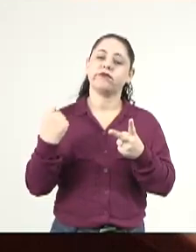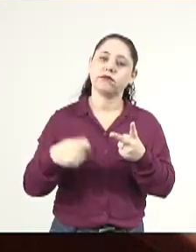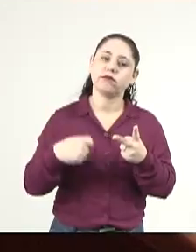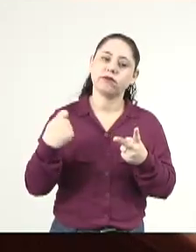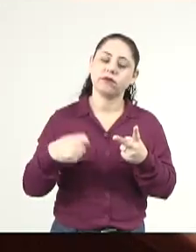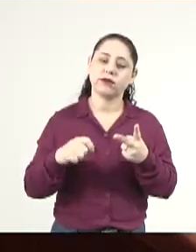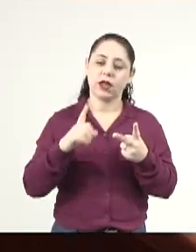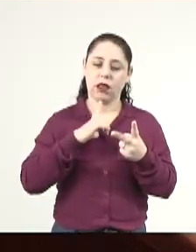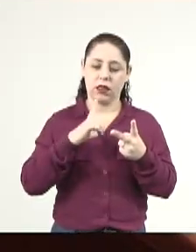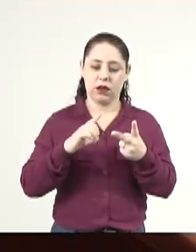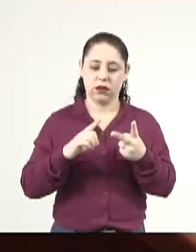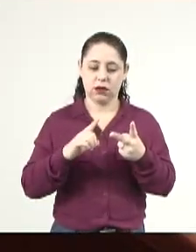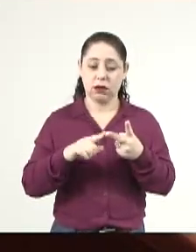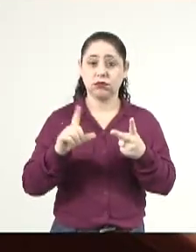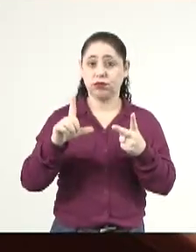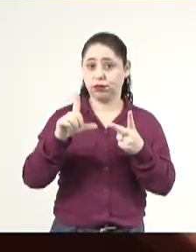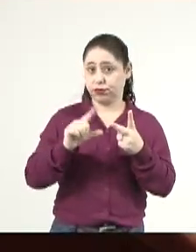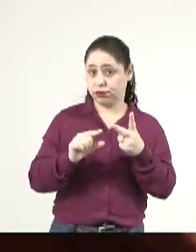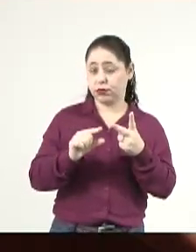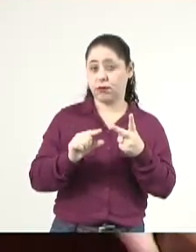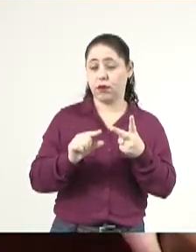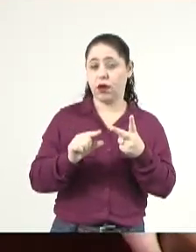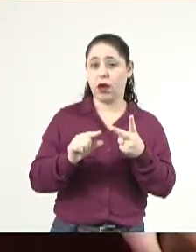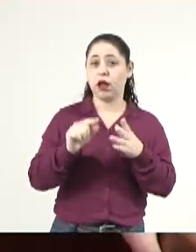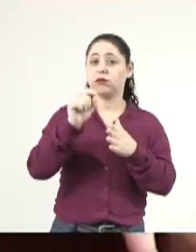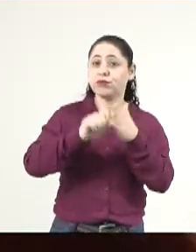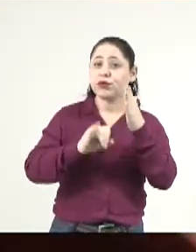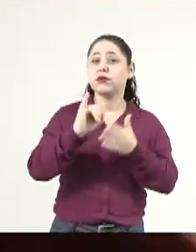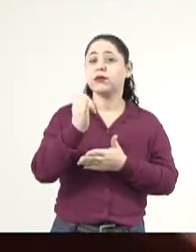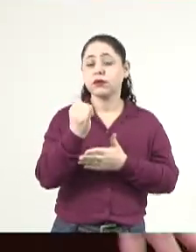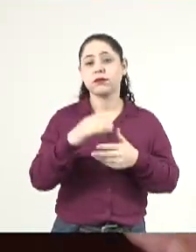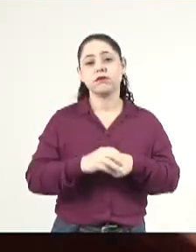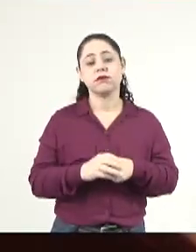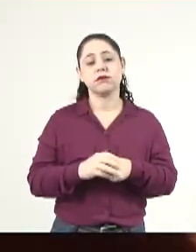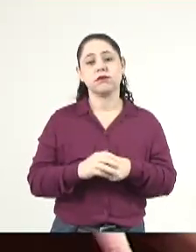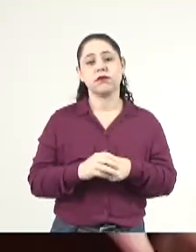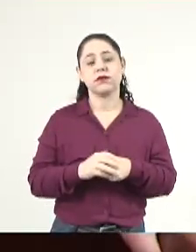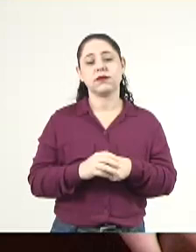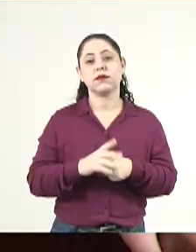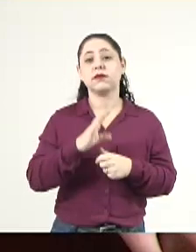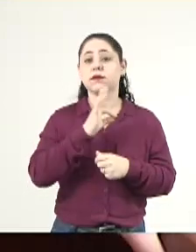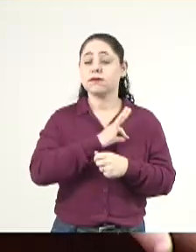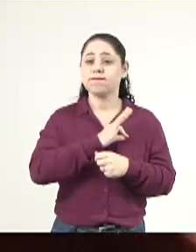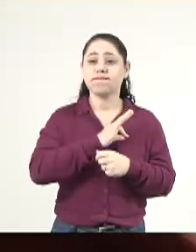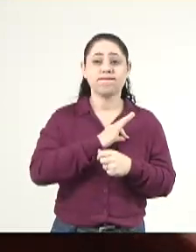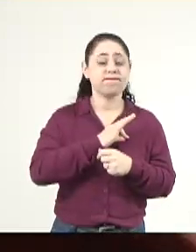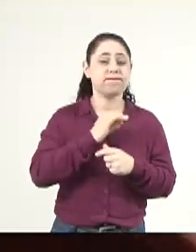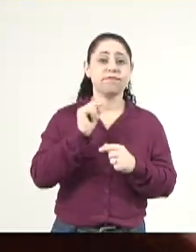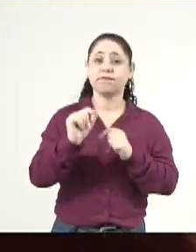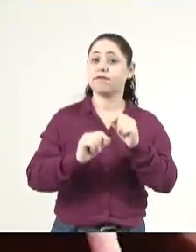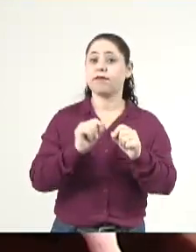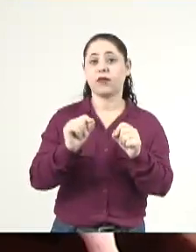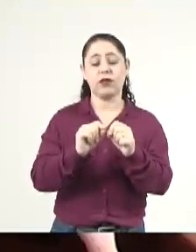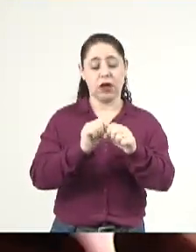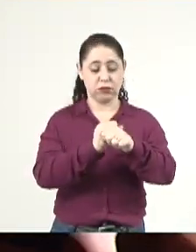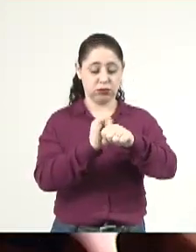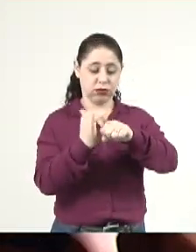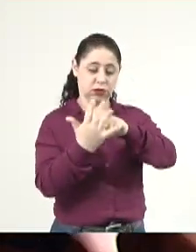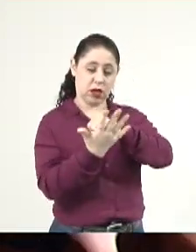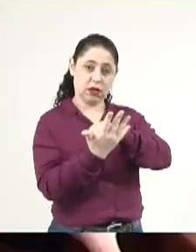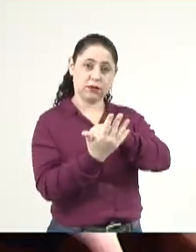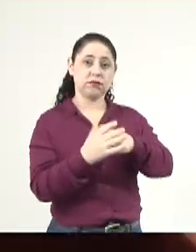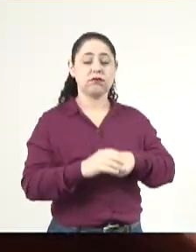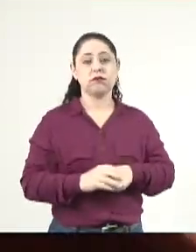né, reduzir a carga tributária, desonerar a folha, tudo isso foi feito na época da